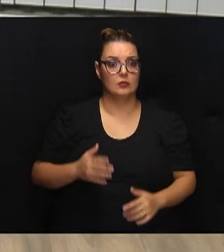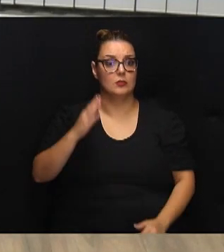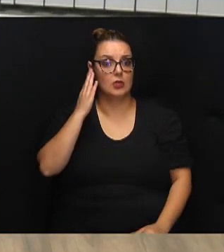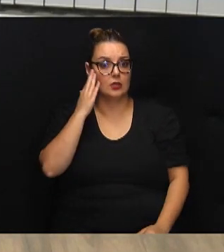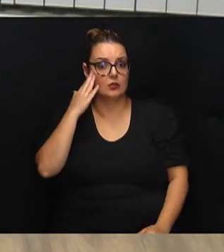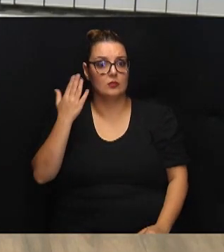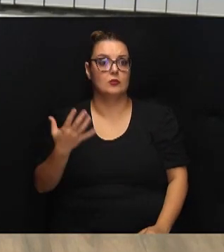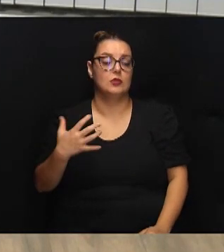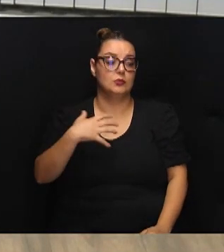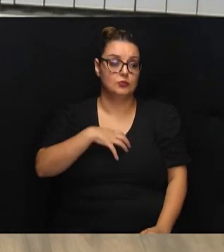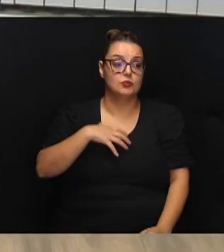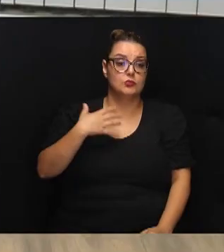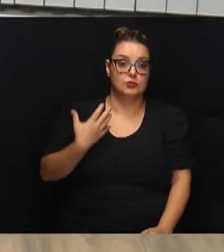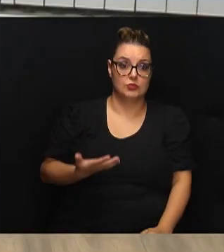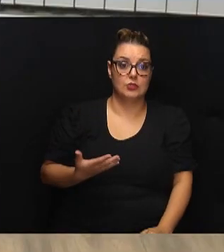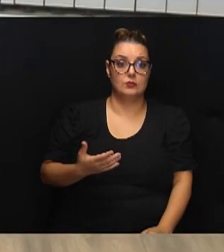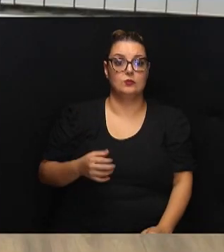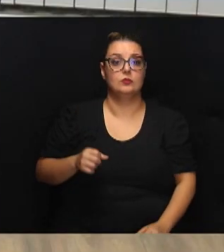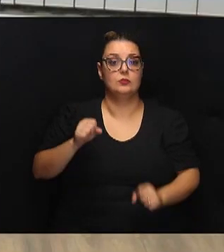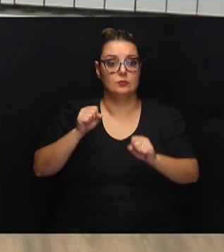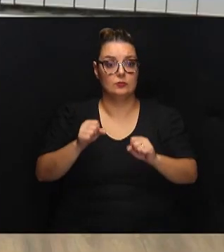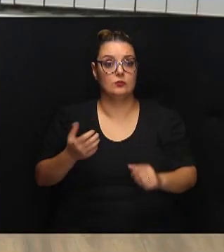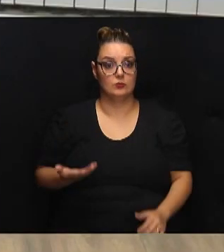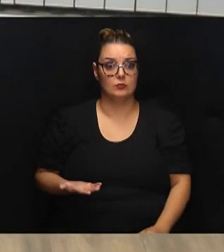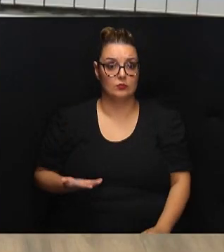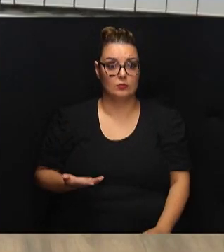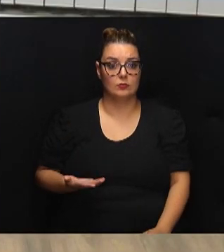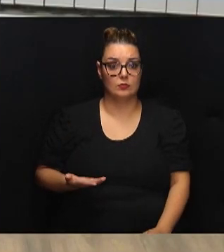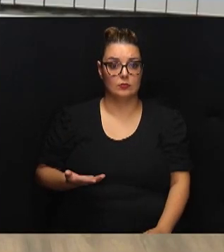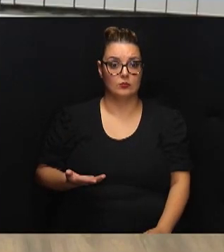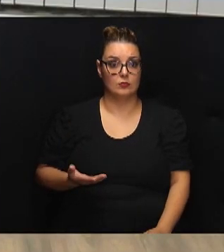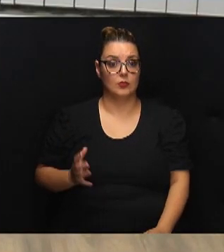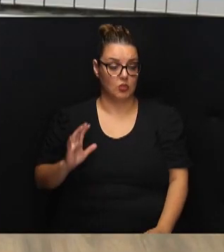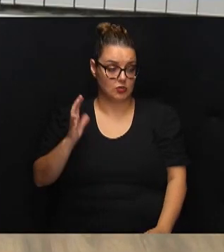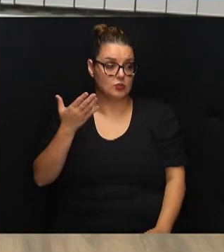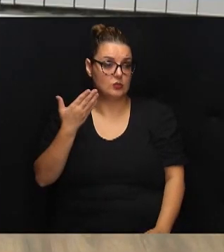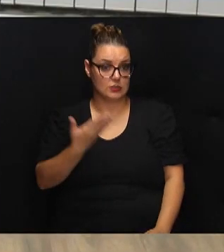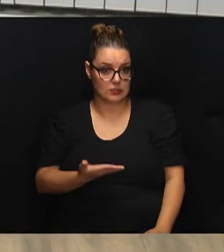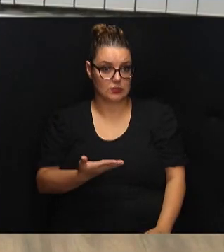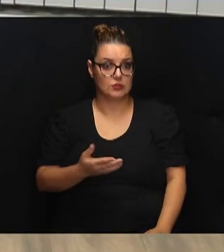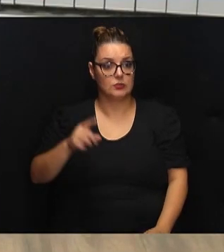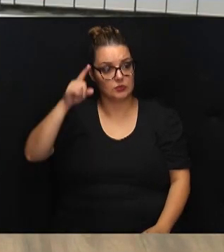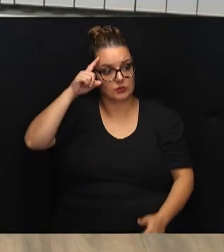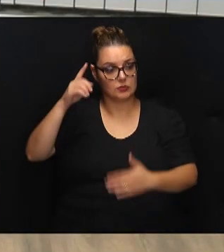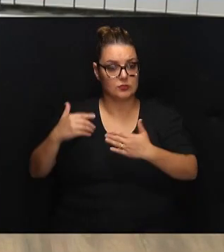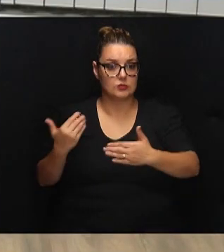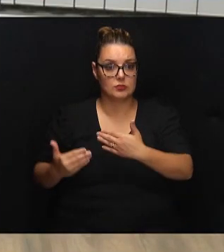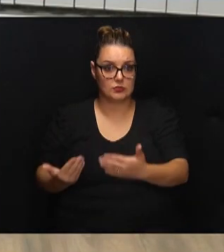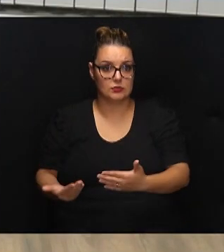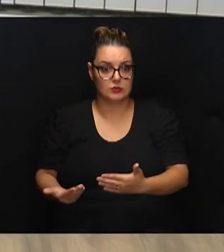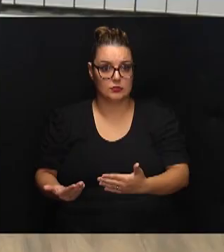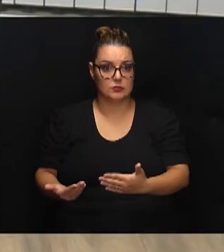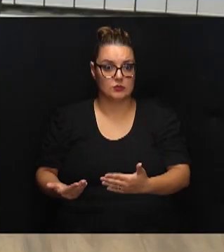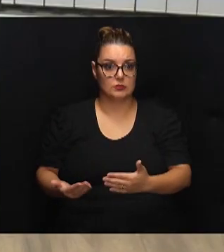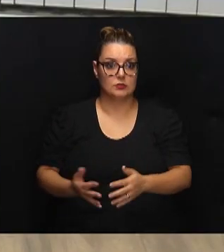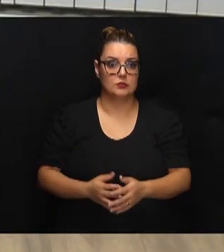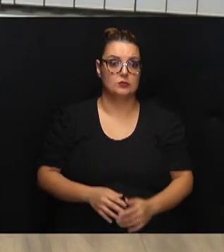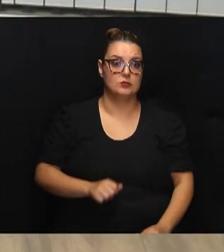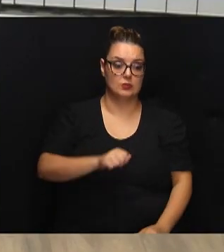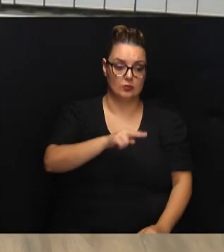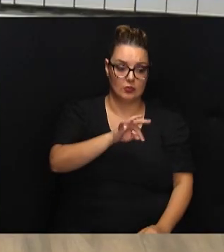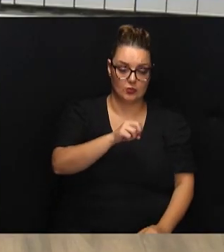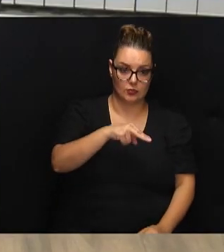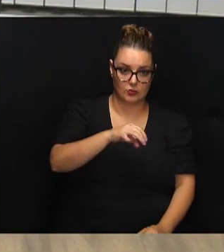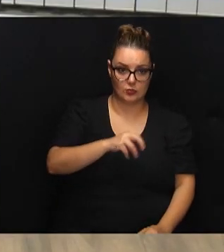as formas que ela pode, que pode acontecer com ela no dia a dia, entre ser um autônomo,